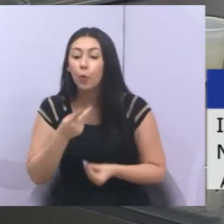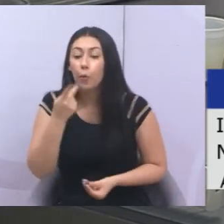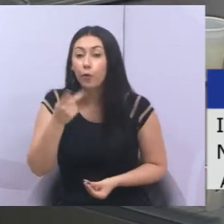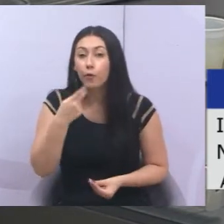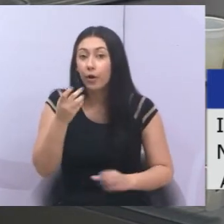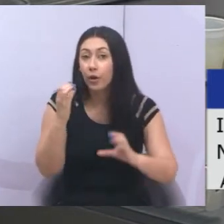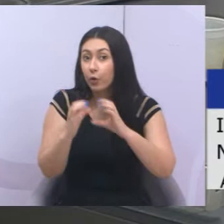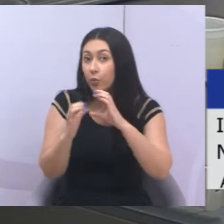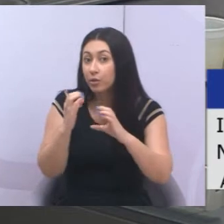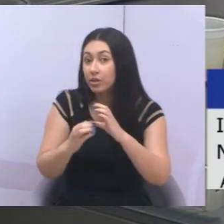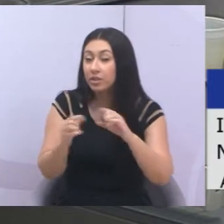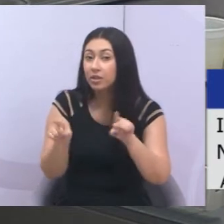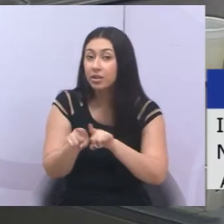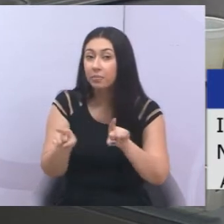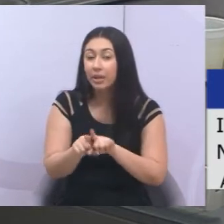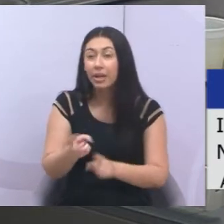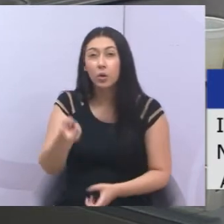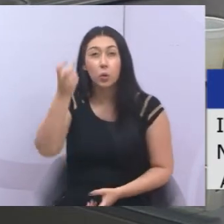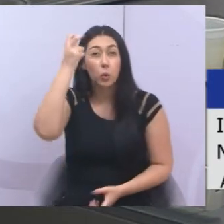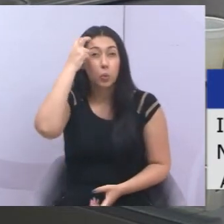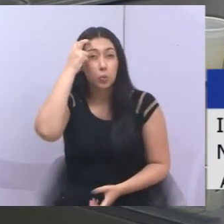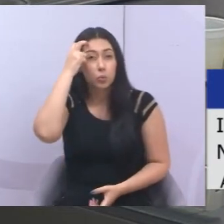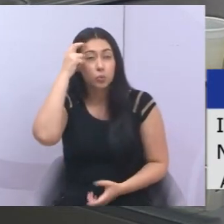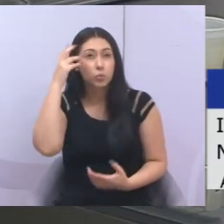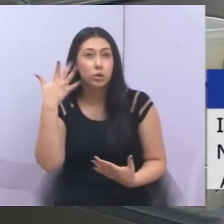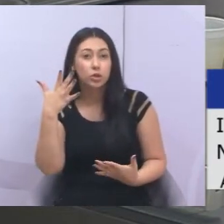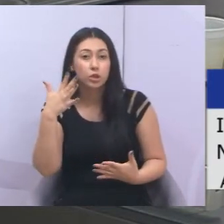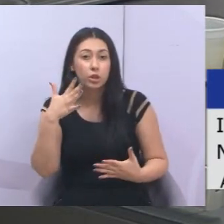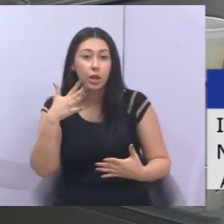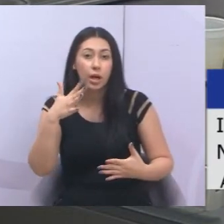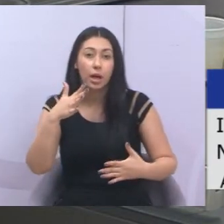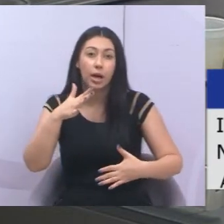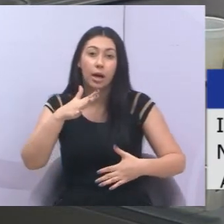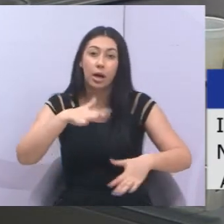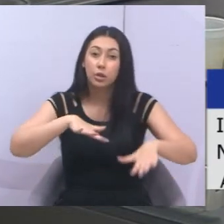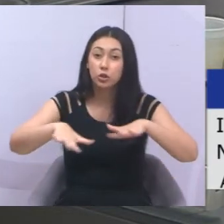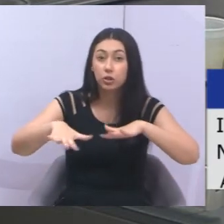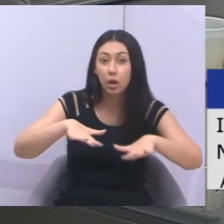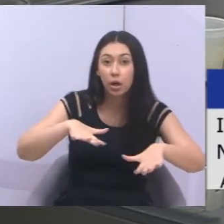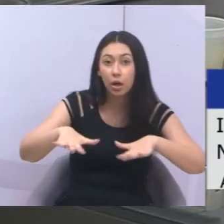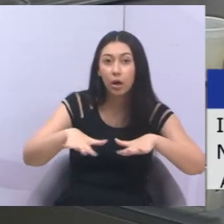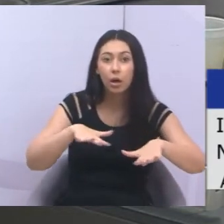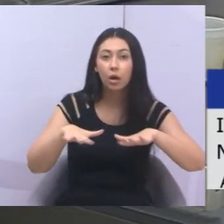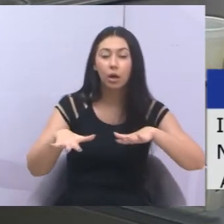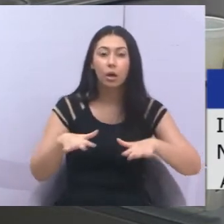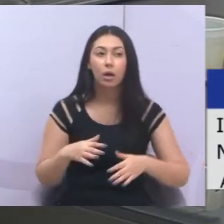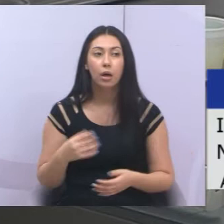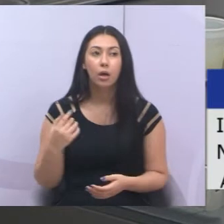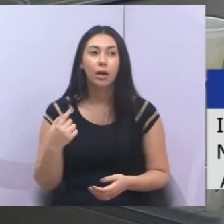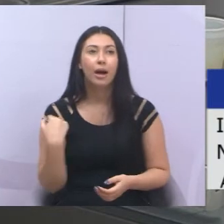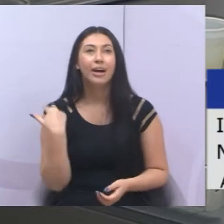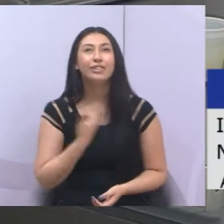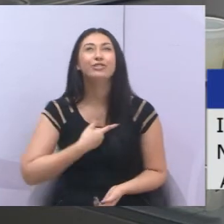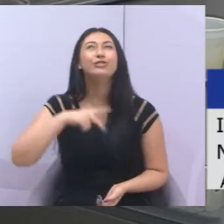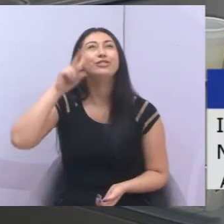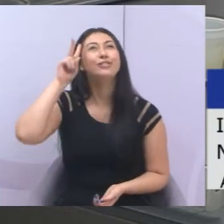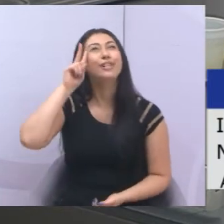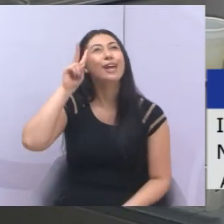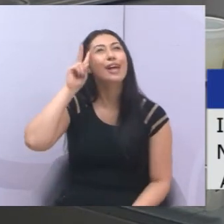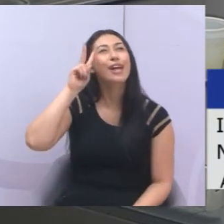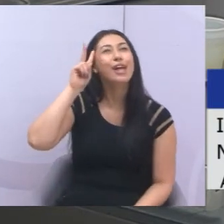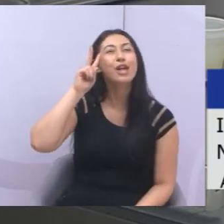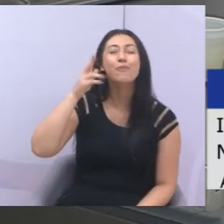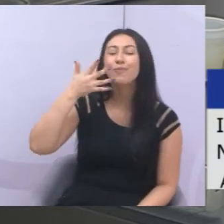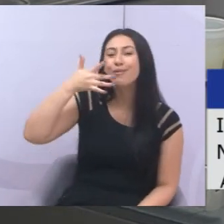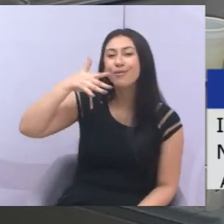você tem também a cultura de movimento. E isso tem que ser valorizado. Quantos vereadores falaram aqui as lembranças que carregam da